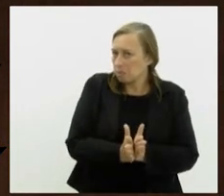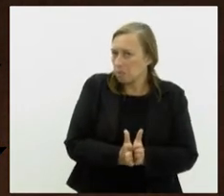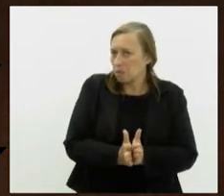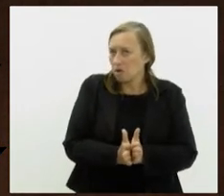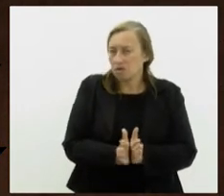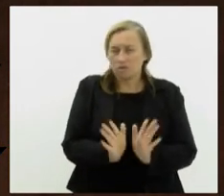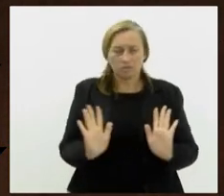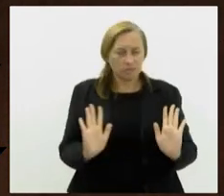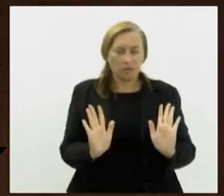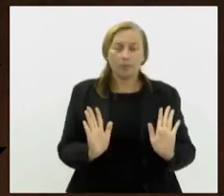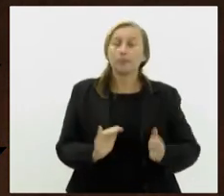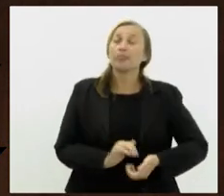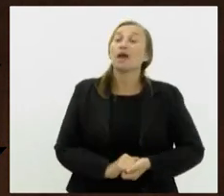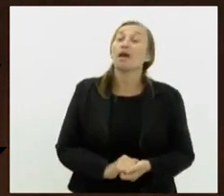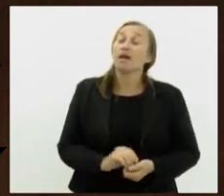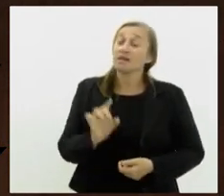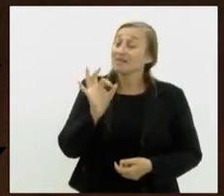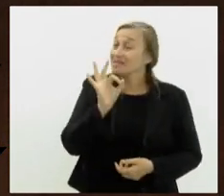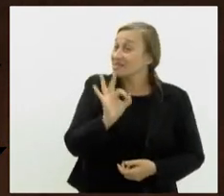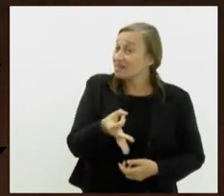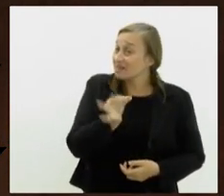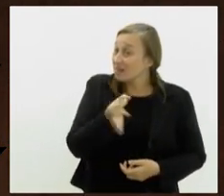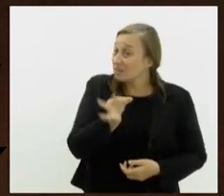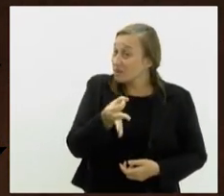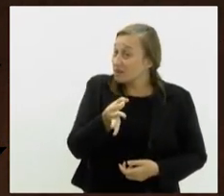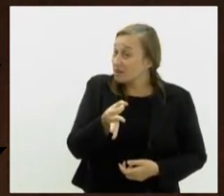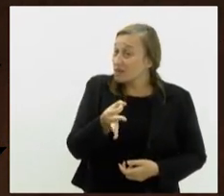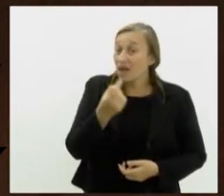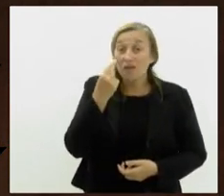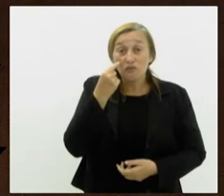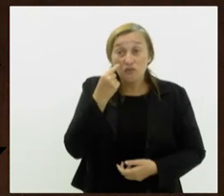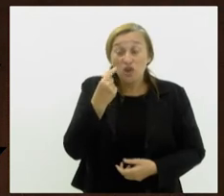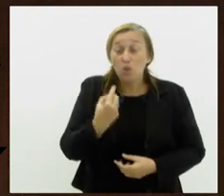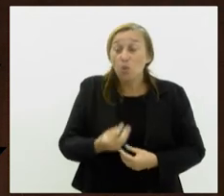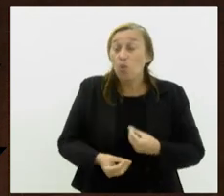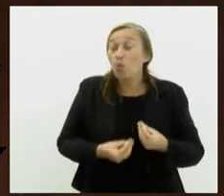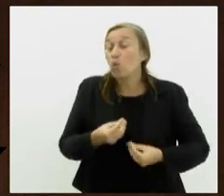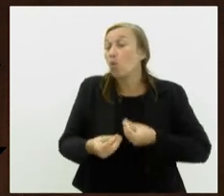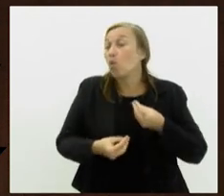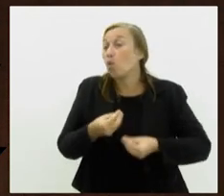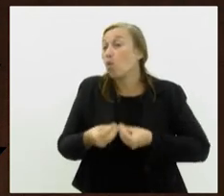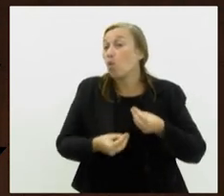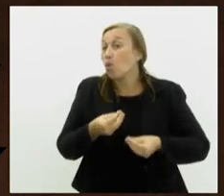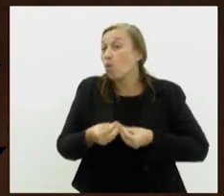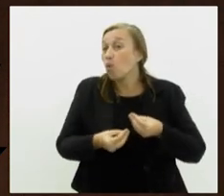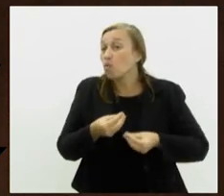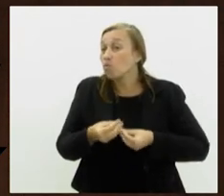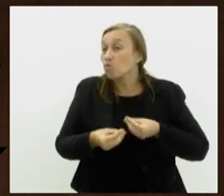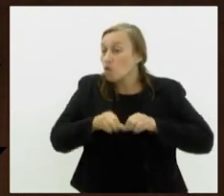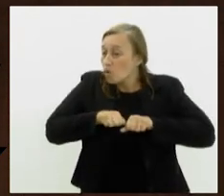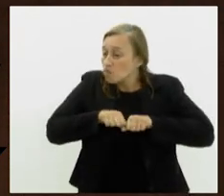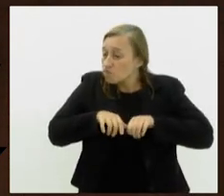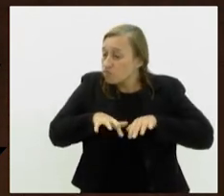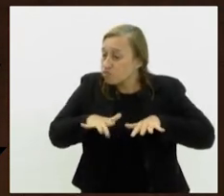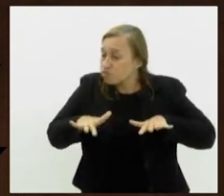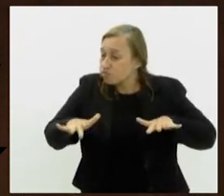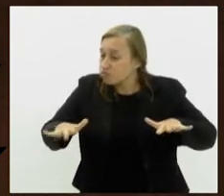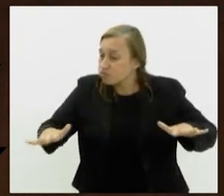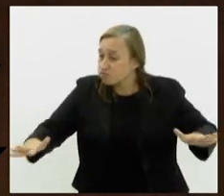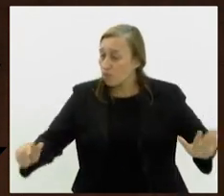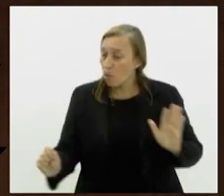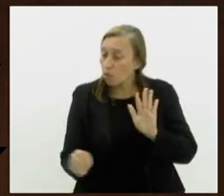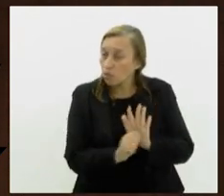área. É exatamente isso, ver como se ramifica tanto o tráfico